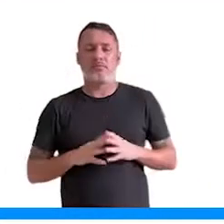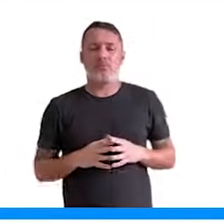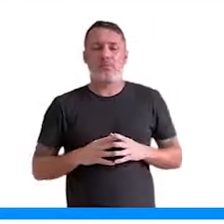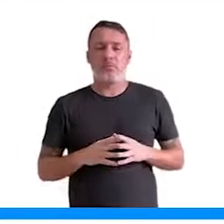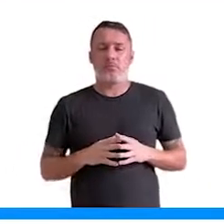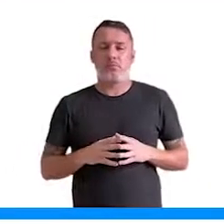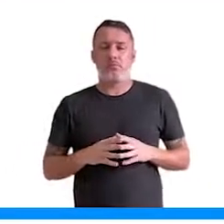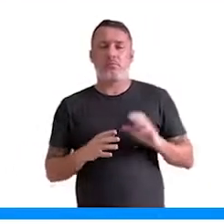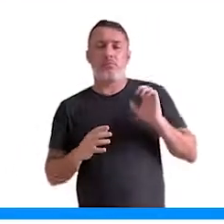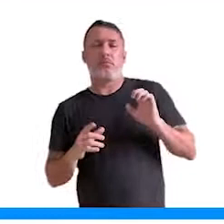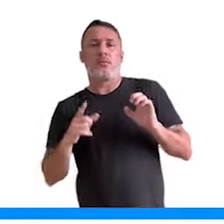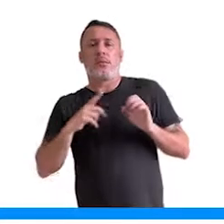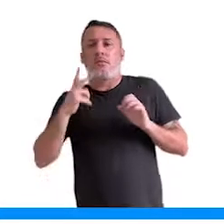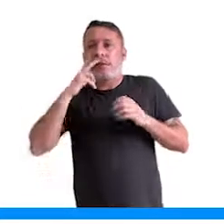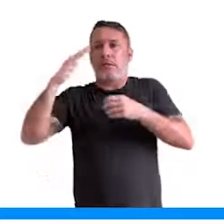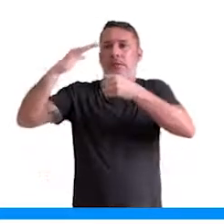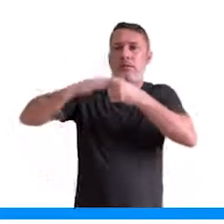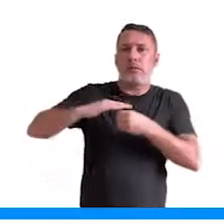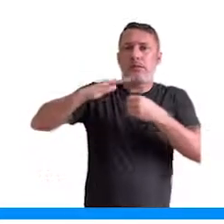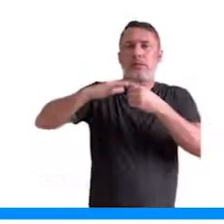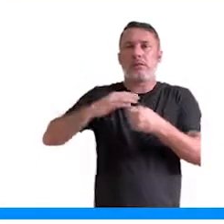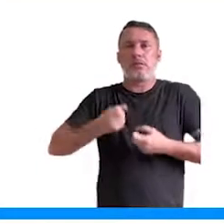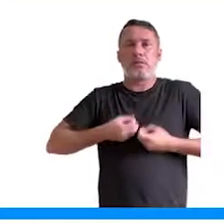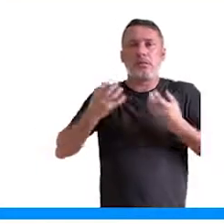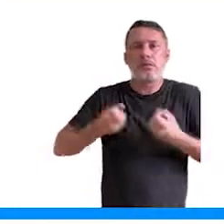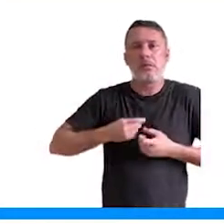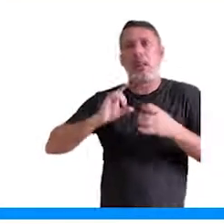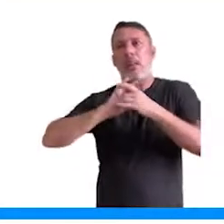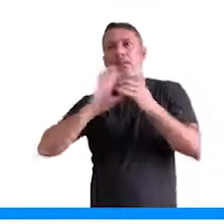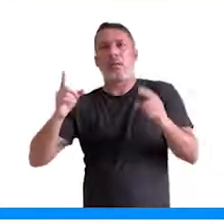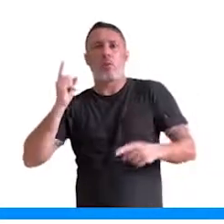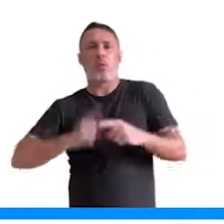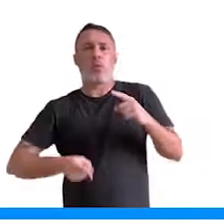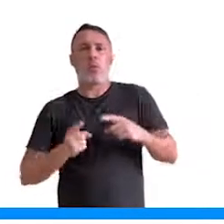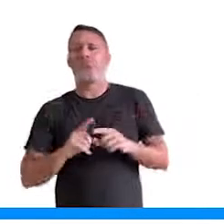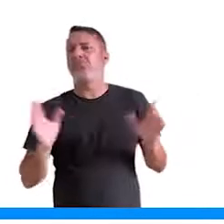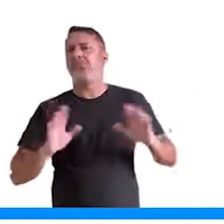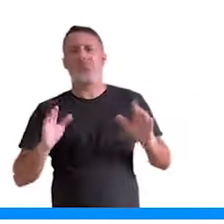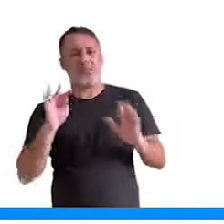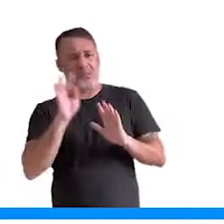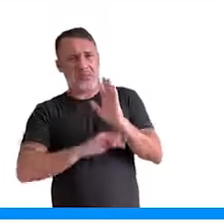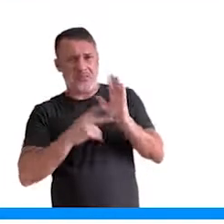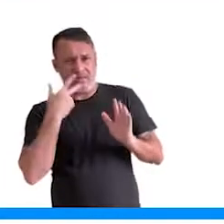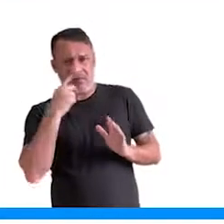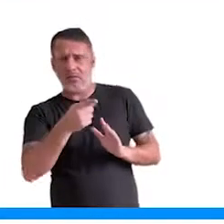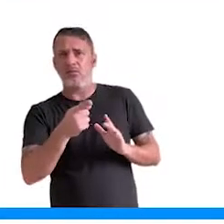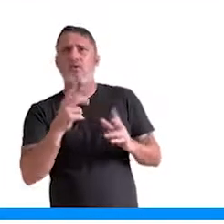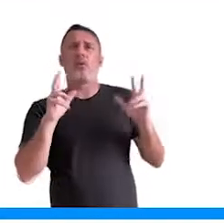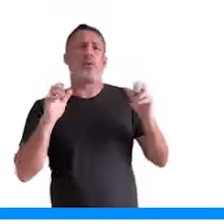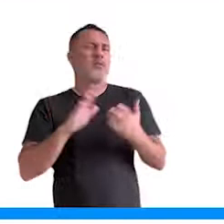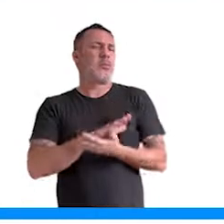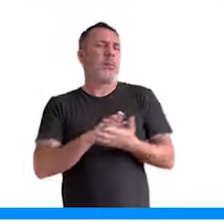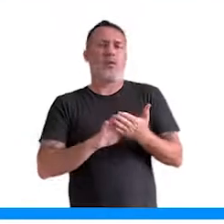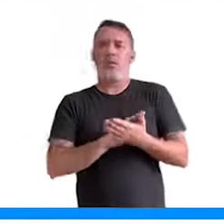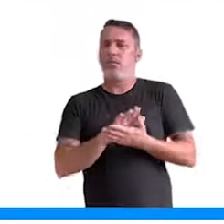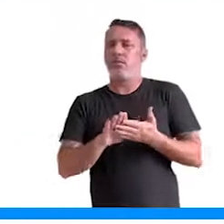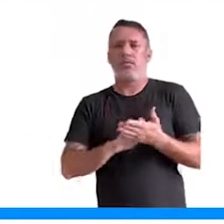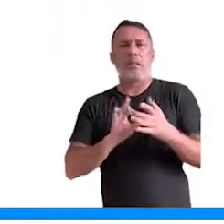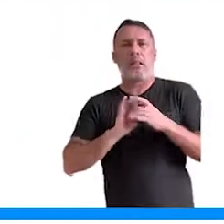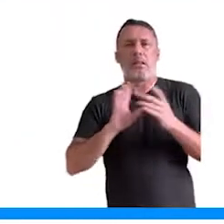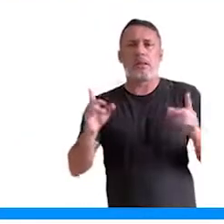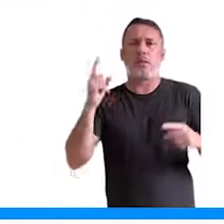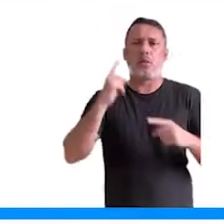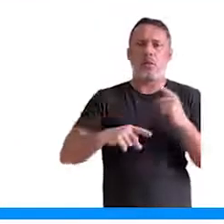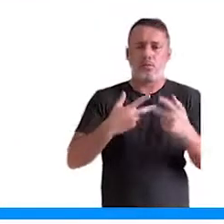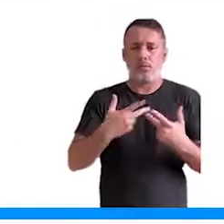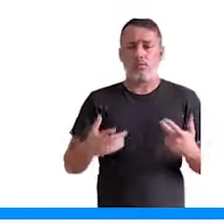né? Repressão dos sentimentos e da liberdade? Também não. Não fala nada sobre repressão de sentimentos, nem de